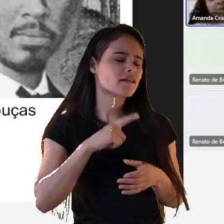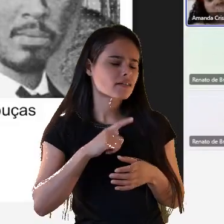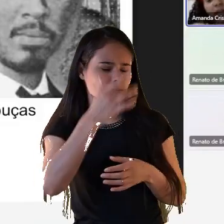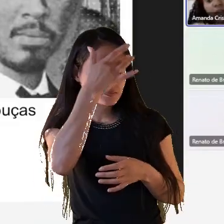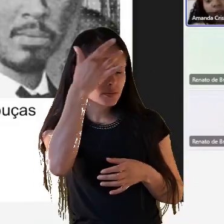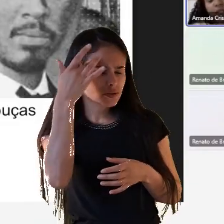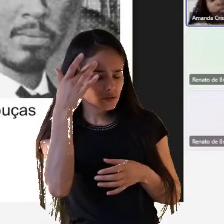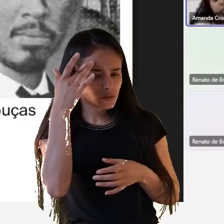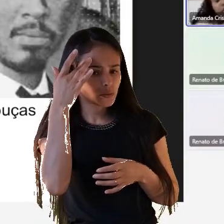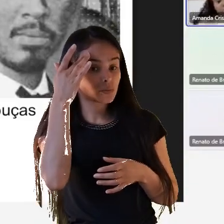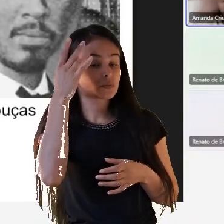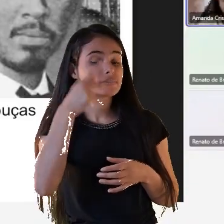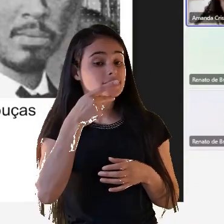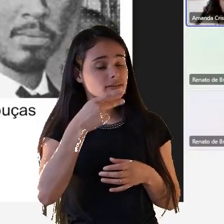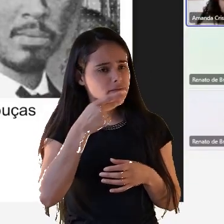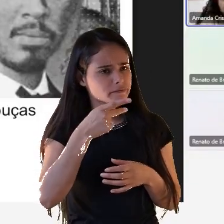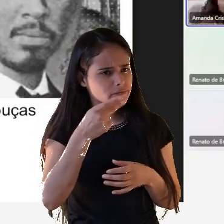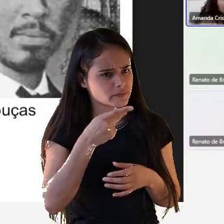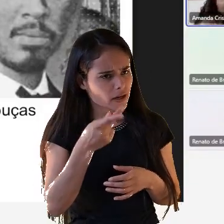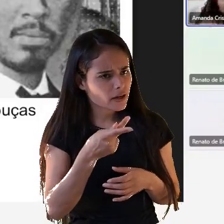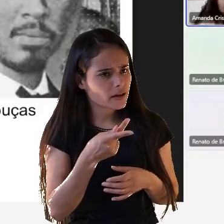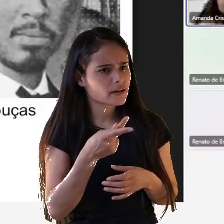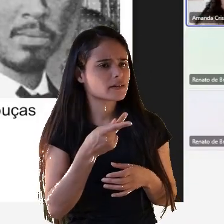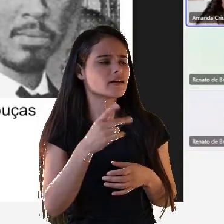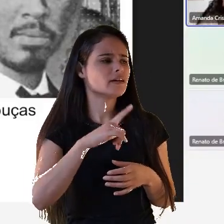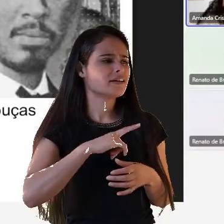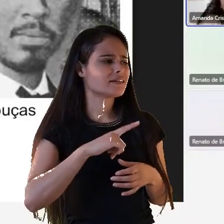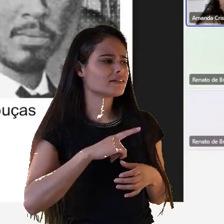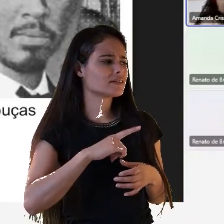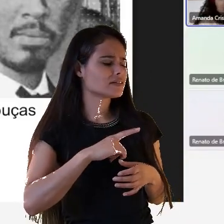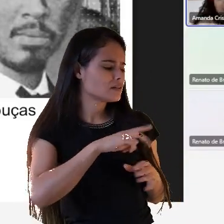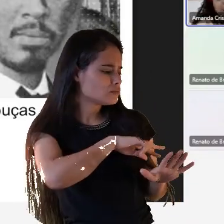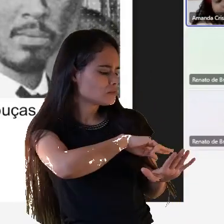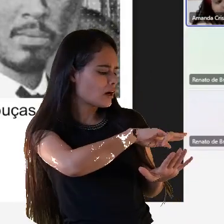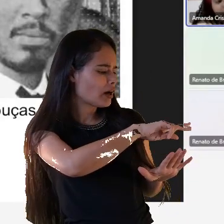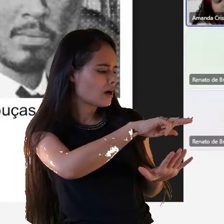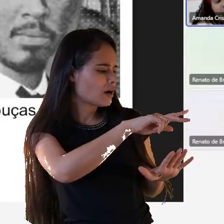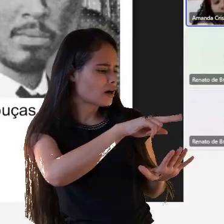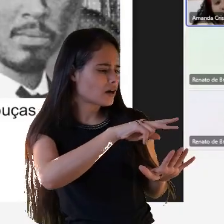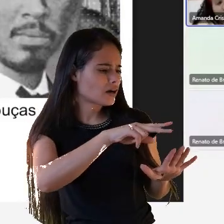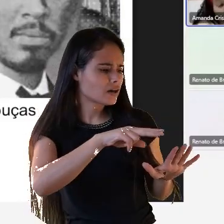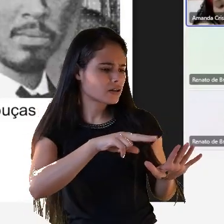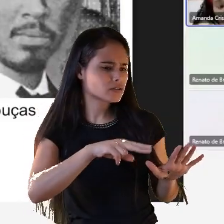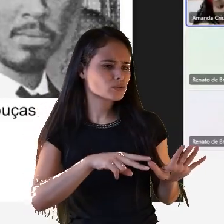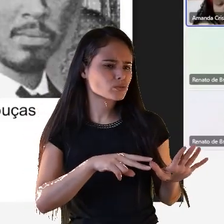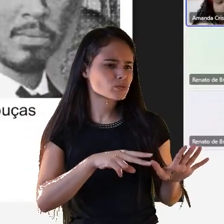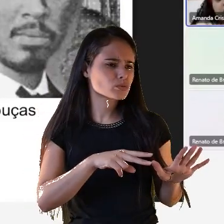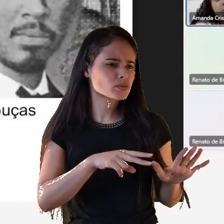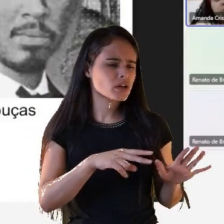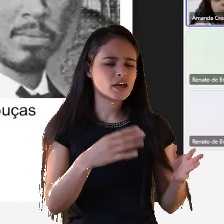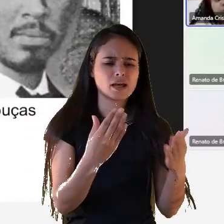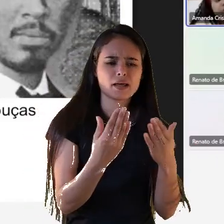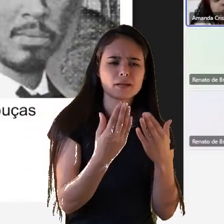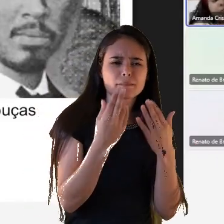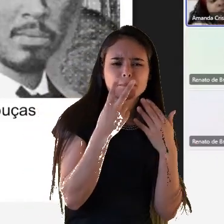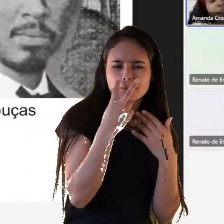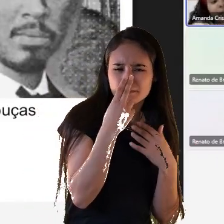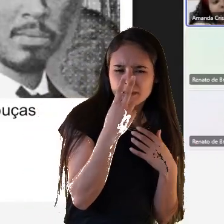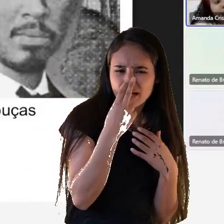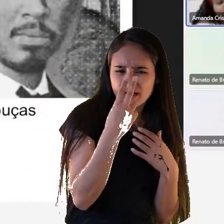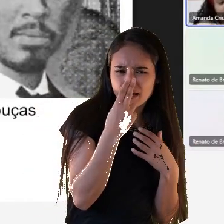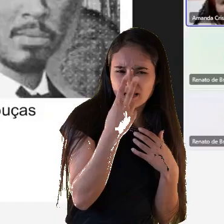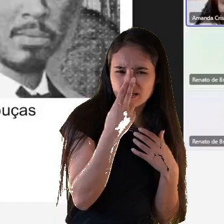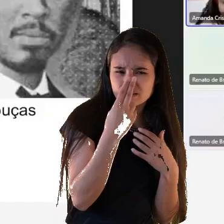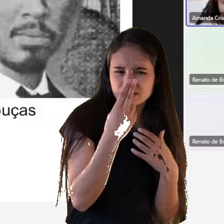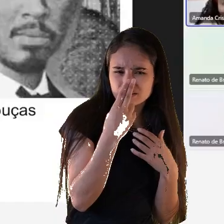de espaços, né, de elementos ali na casa que são muito comuns nos projetos que